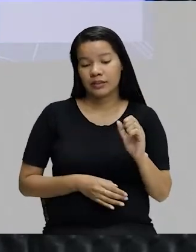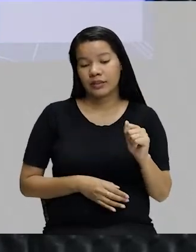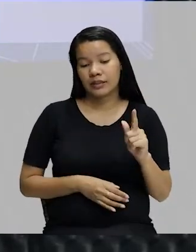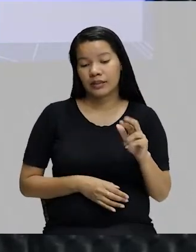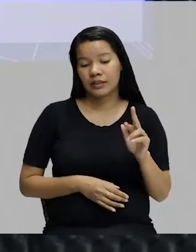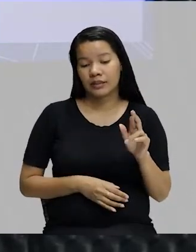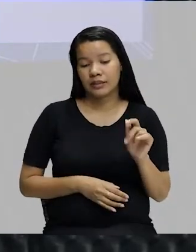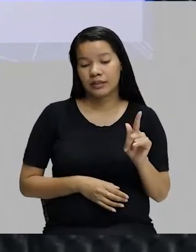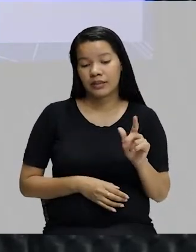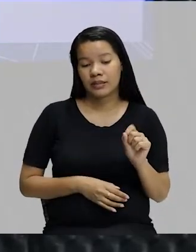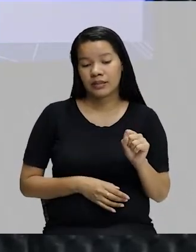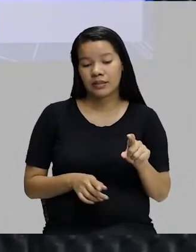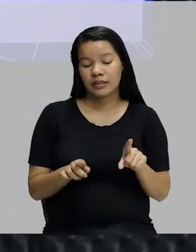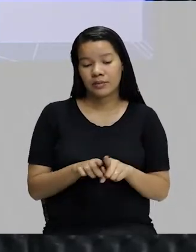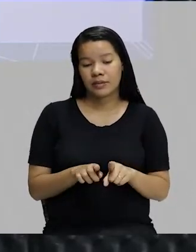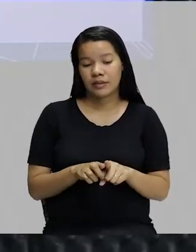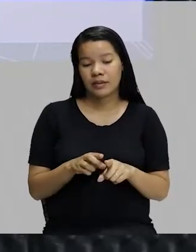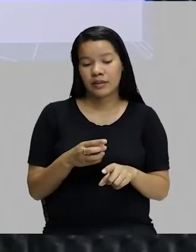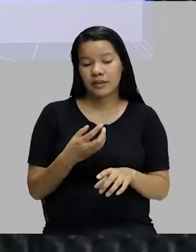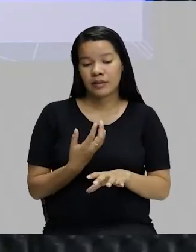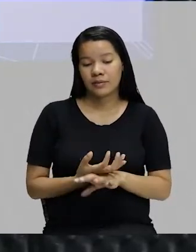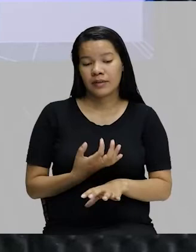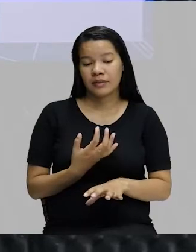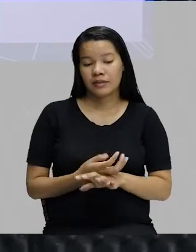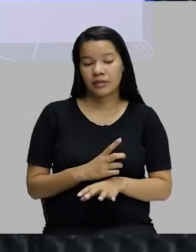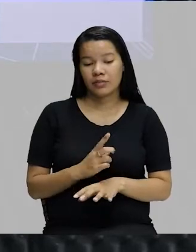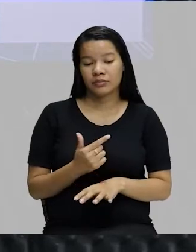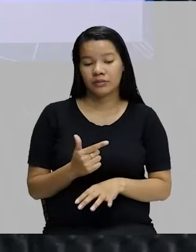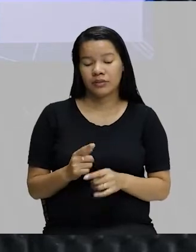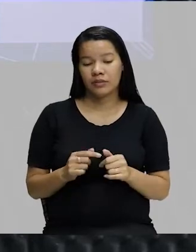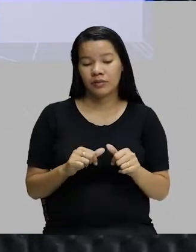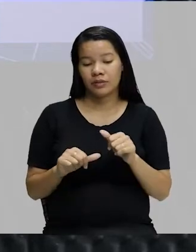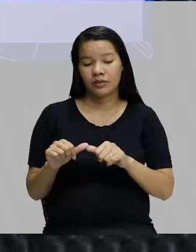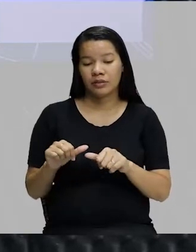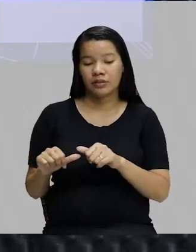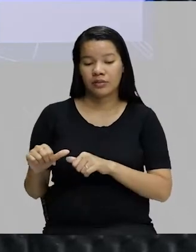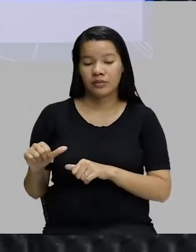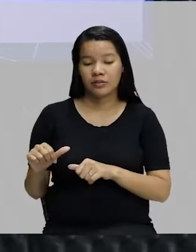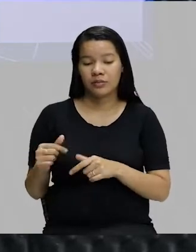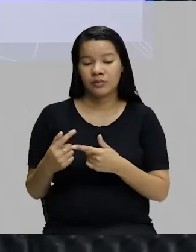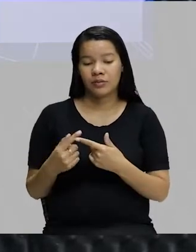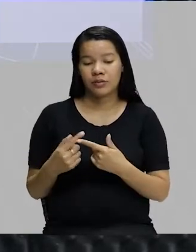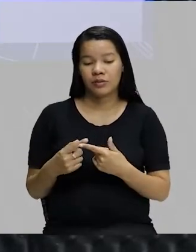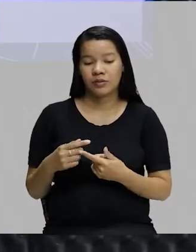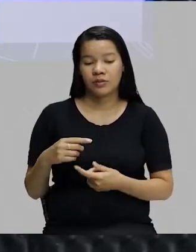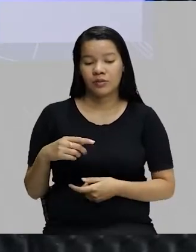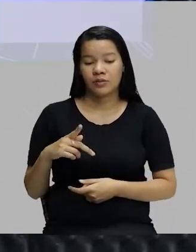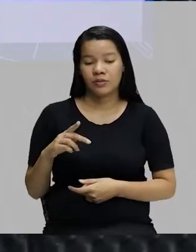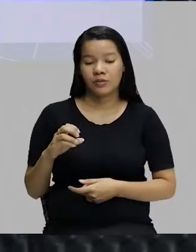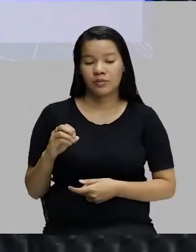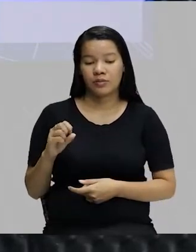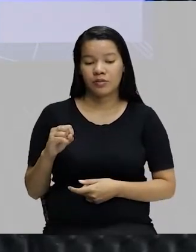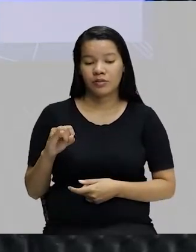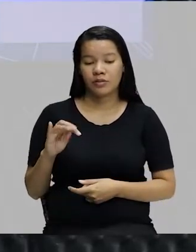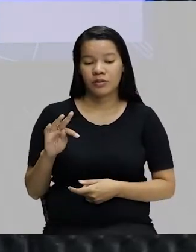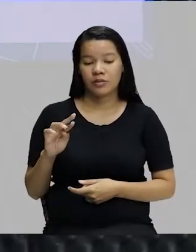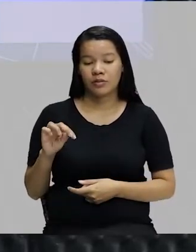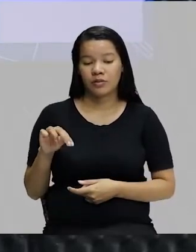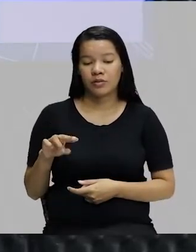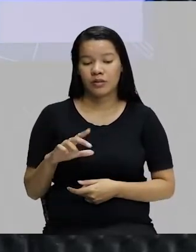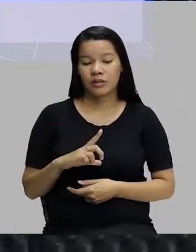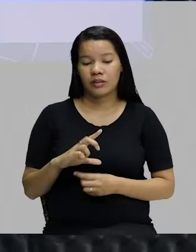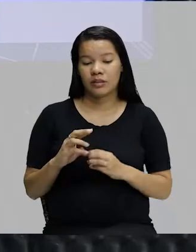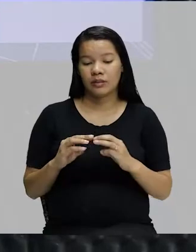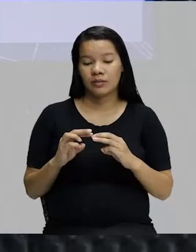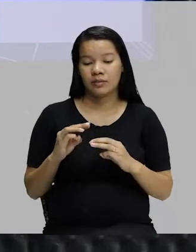a massa, ó, não sofreu alteração, porque o positron ele vai ter massa equivalente a